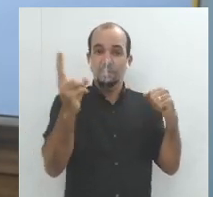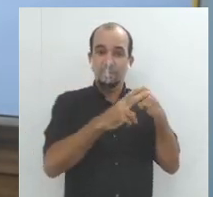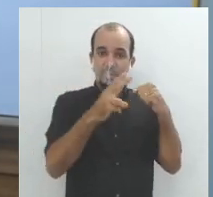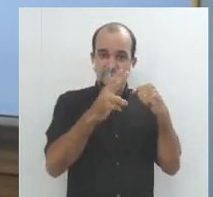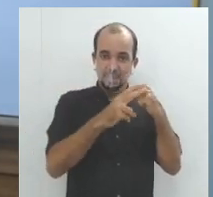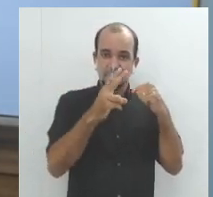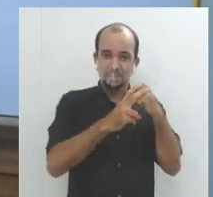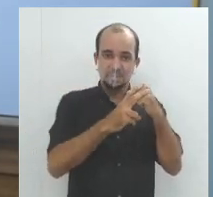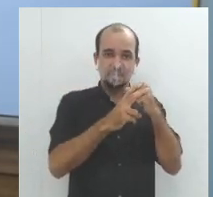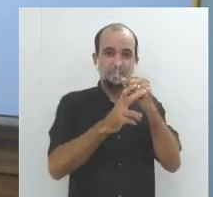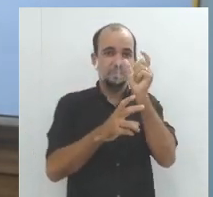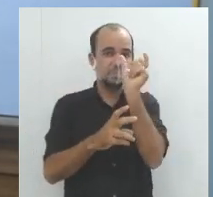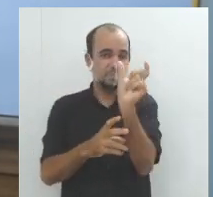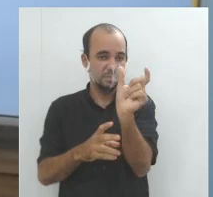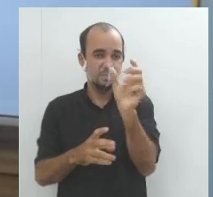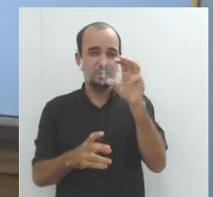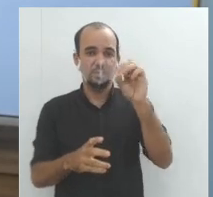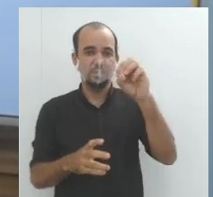circunstancializado por um